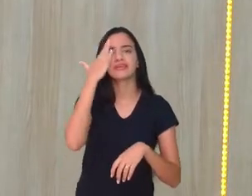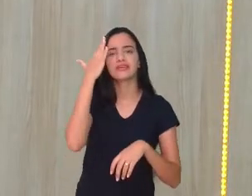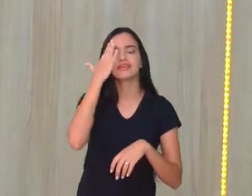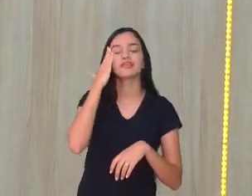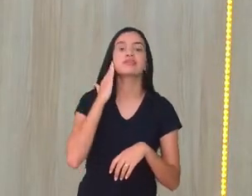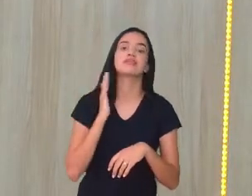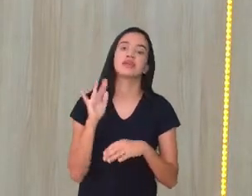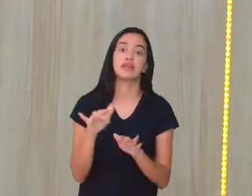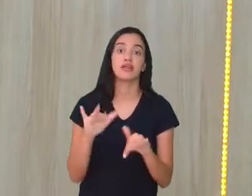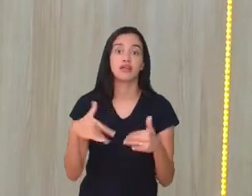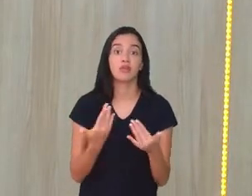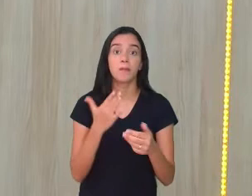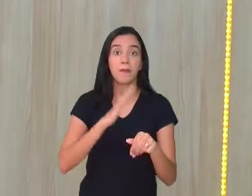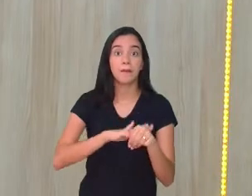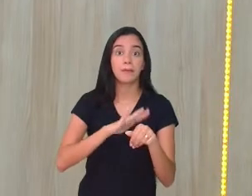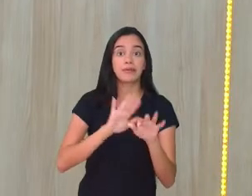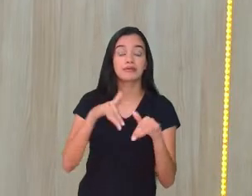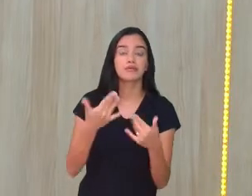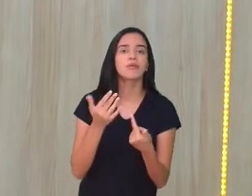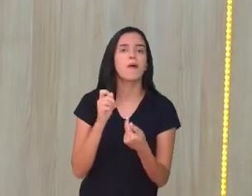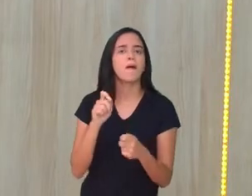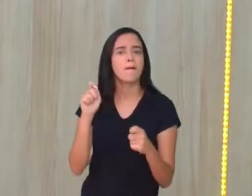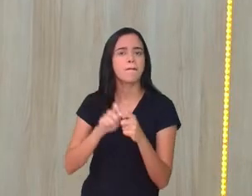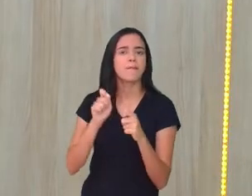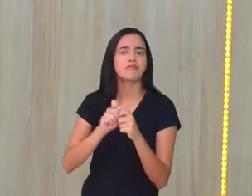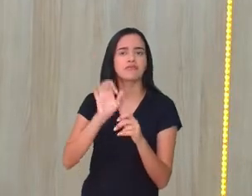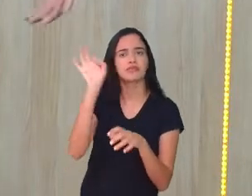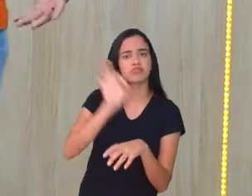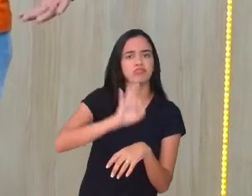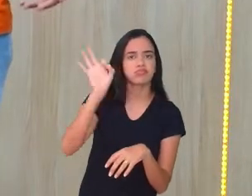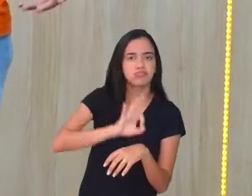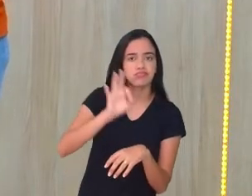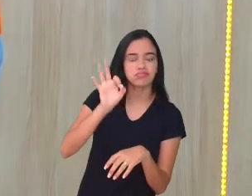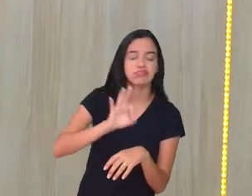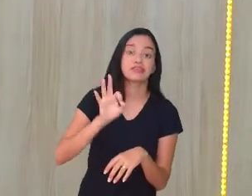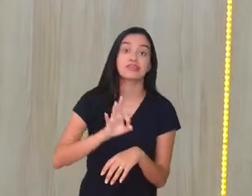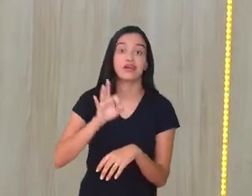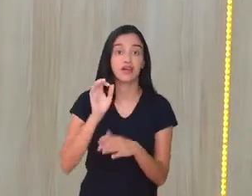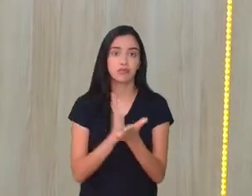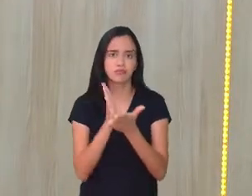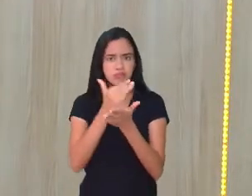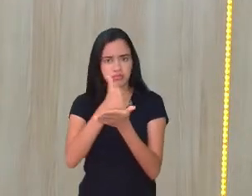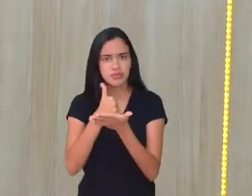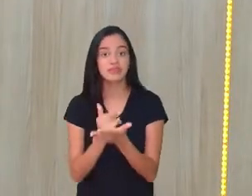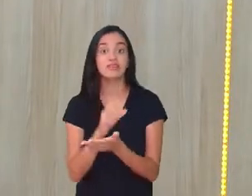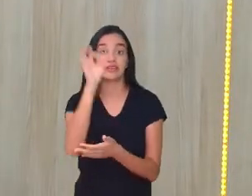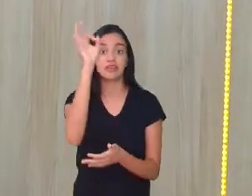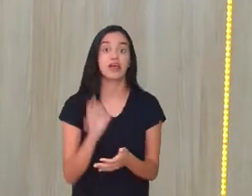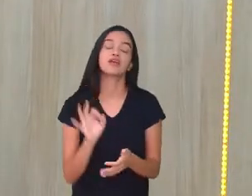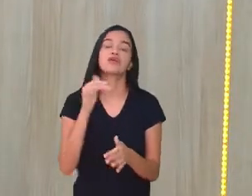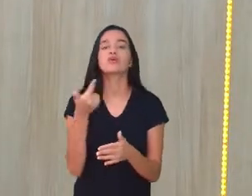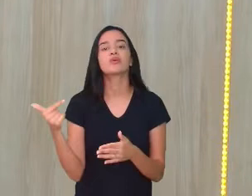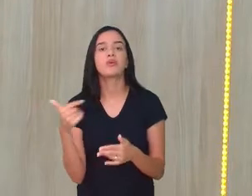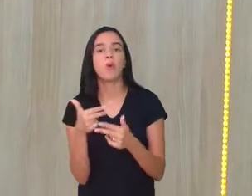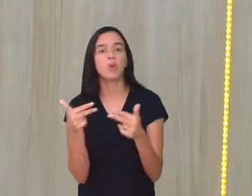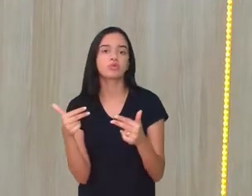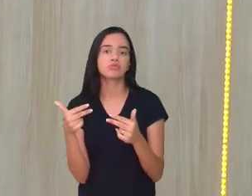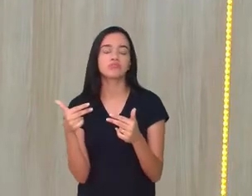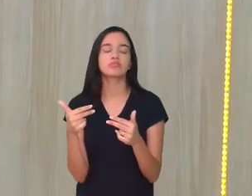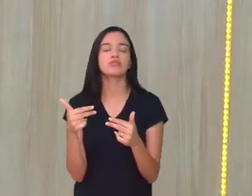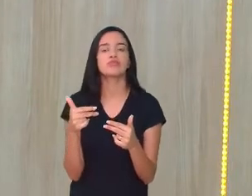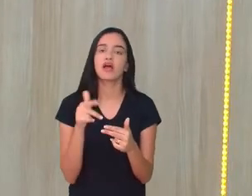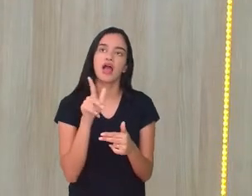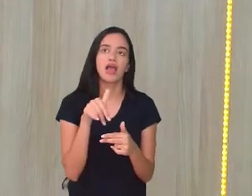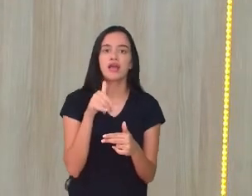de pegar uma amostra para fazer aí um dado estatístico, belezinha? Então, outro ponto, eu vou